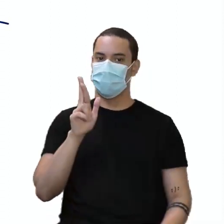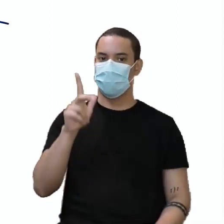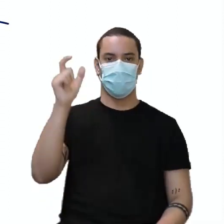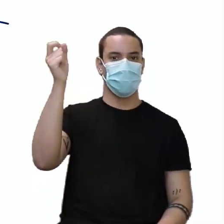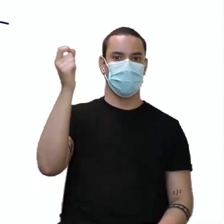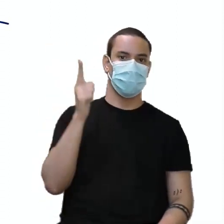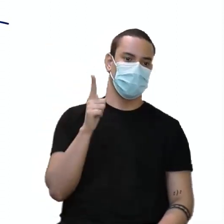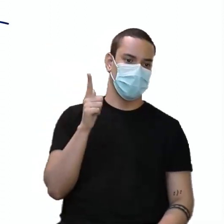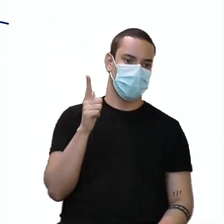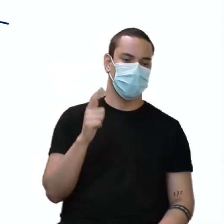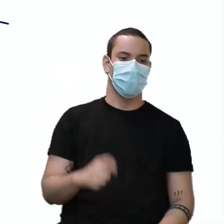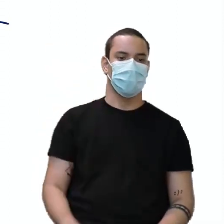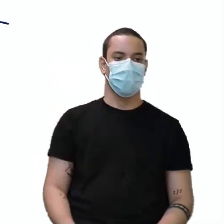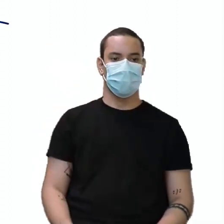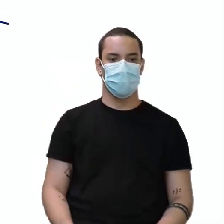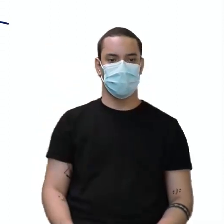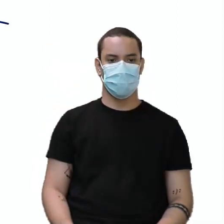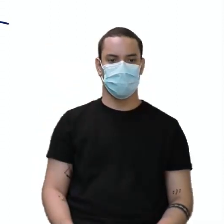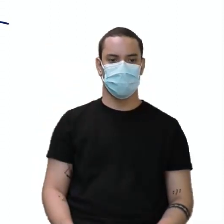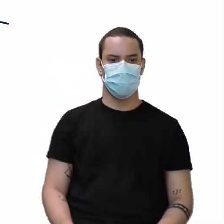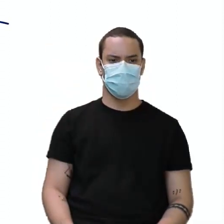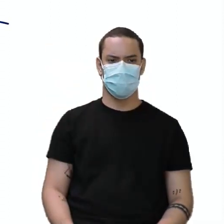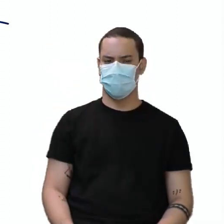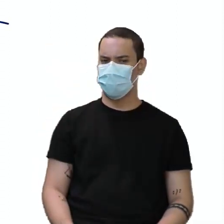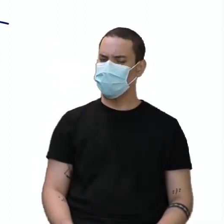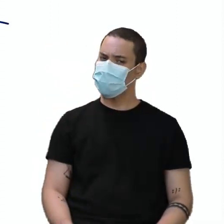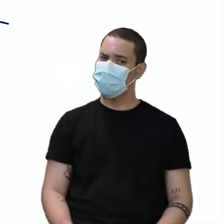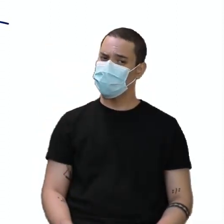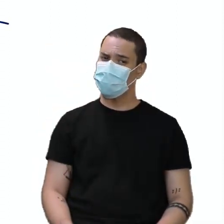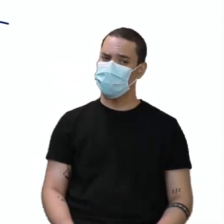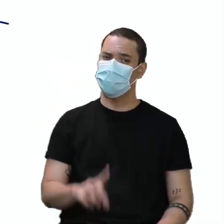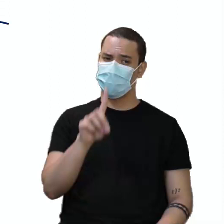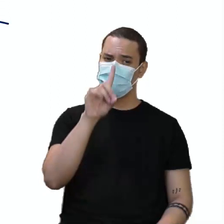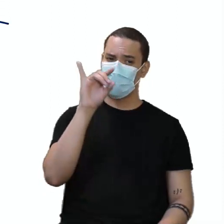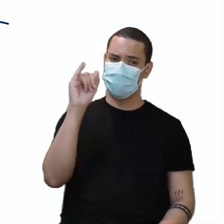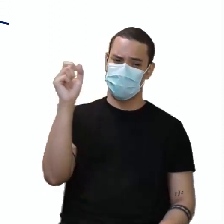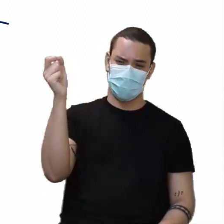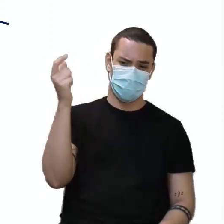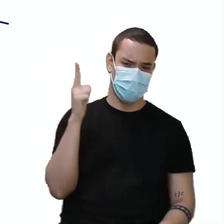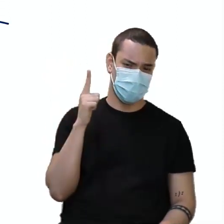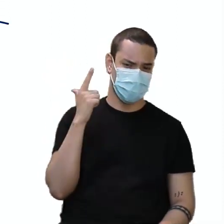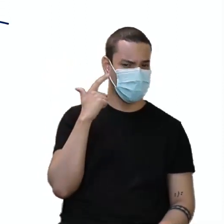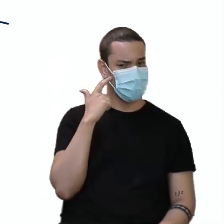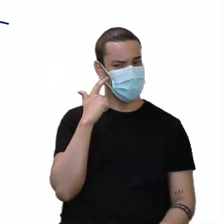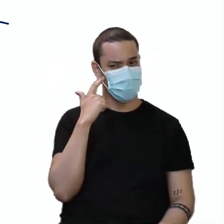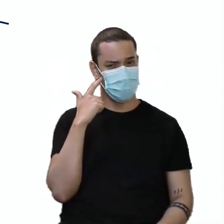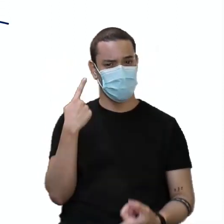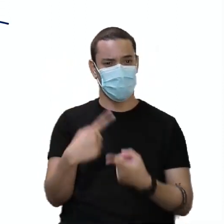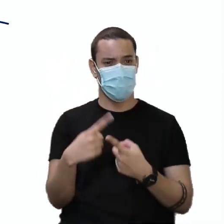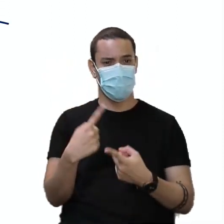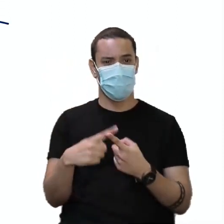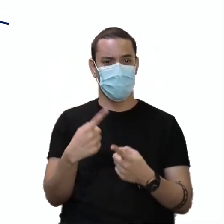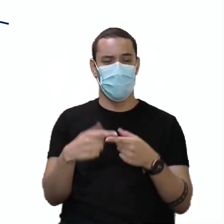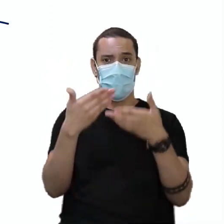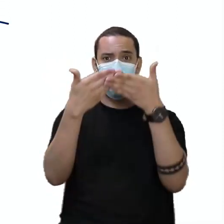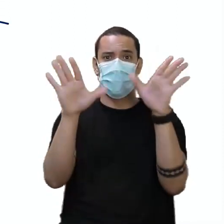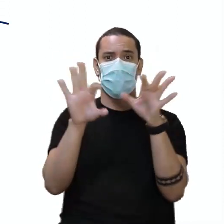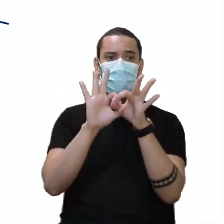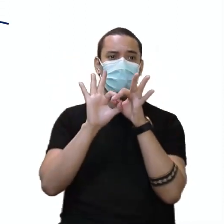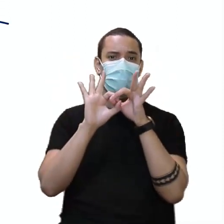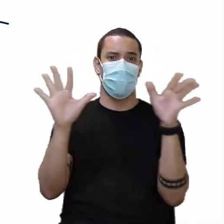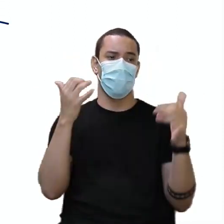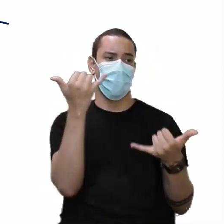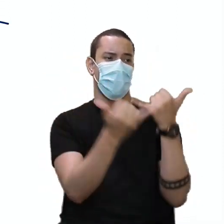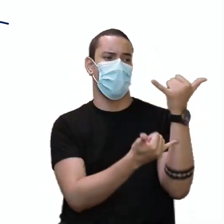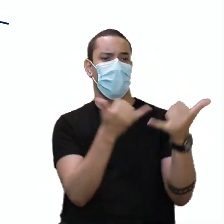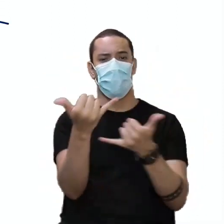um dia de sol. E aí você pensa, ninguém vai para o parque num dia que não é de sol. Parque é um lugar aberto, né? E